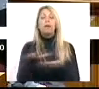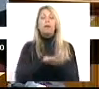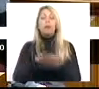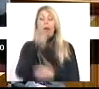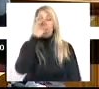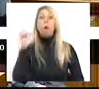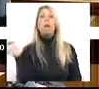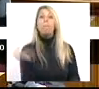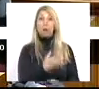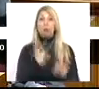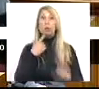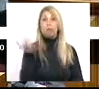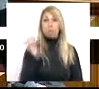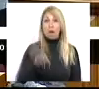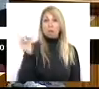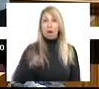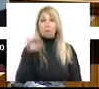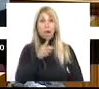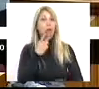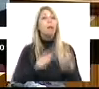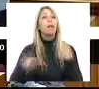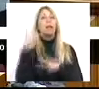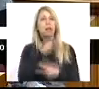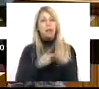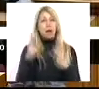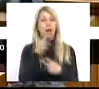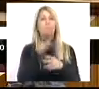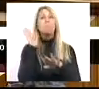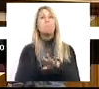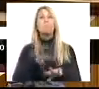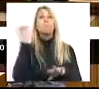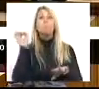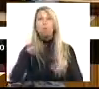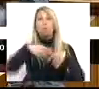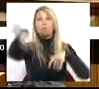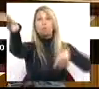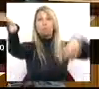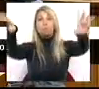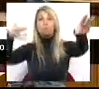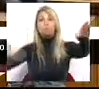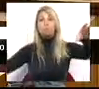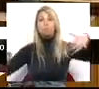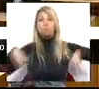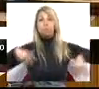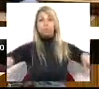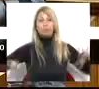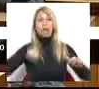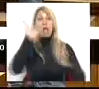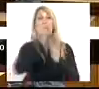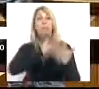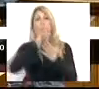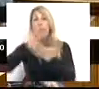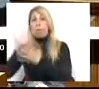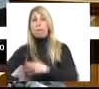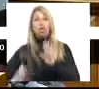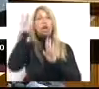foi recorrente a crítica relativamente à dispersão de diplomas, de relatórios, de